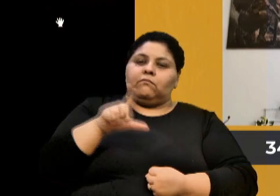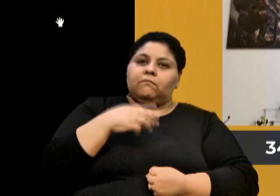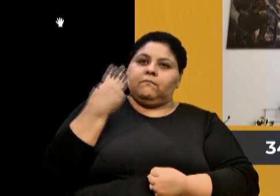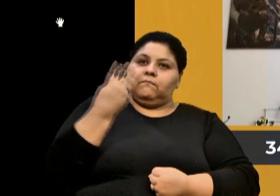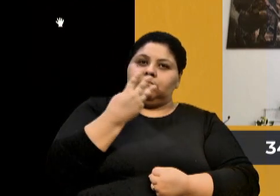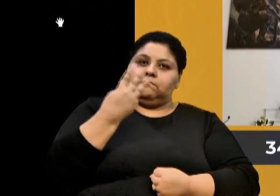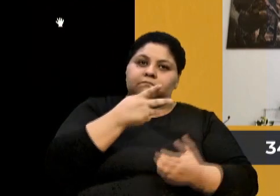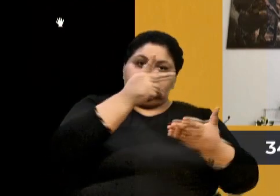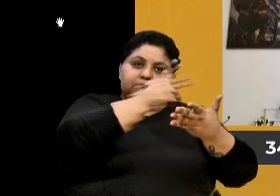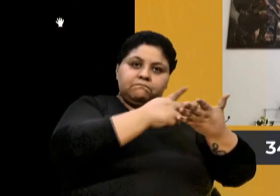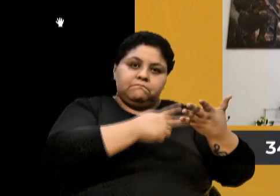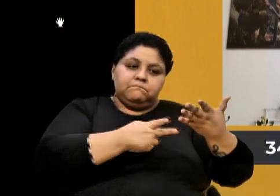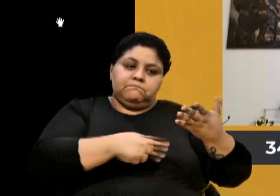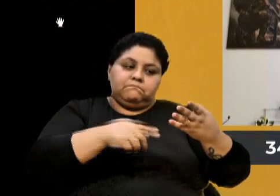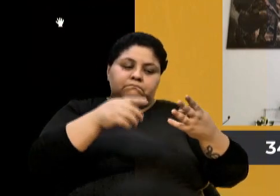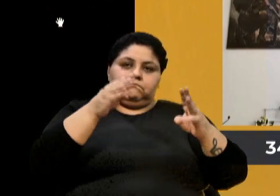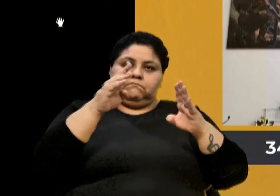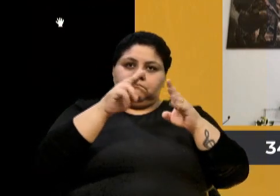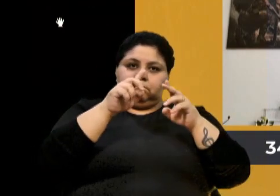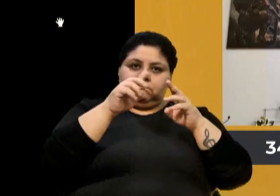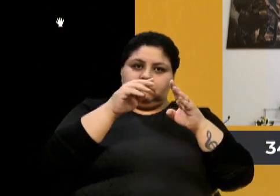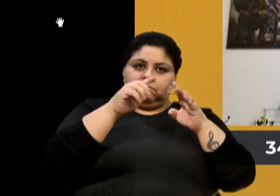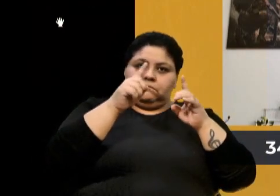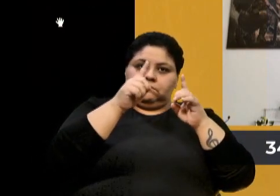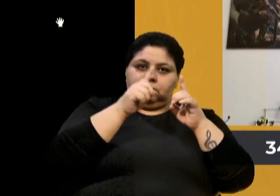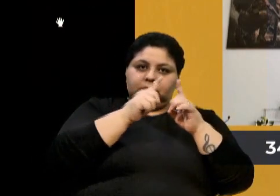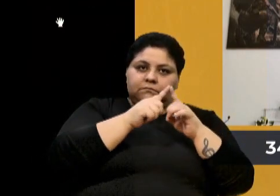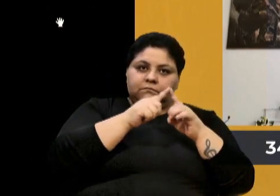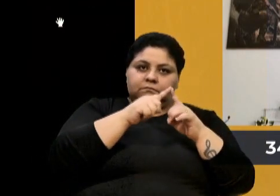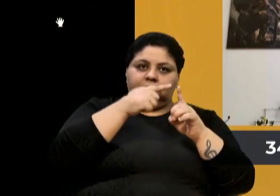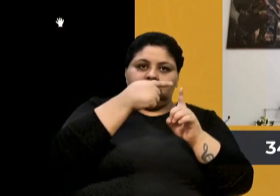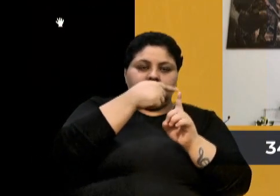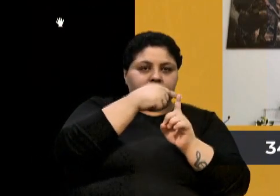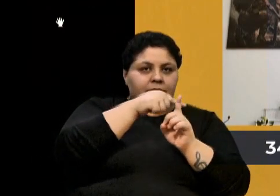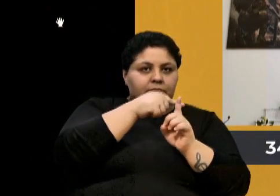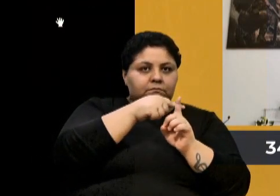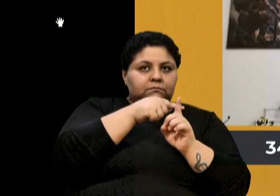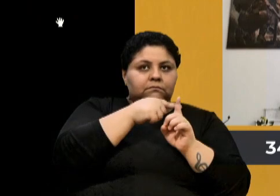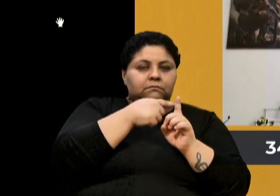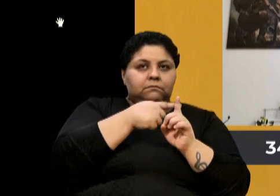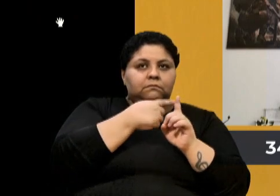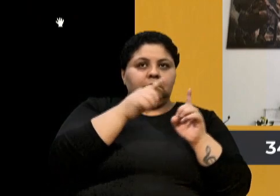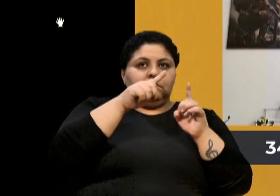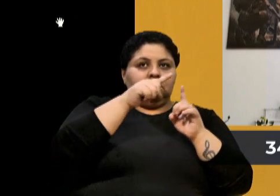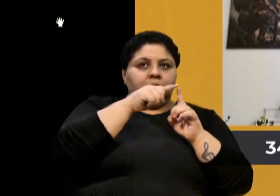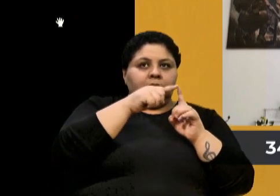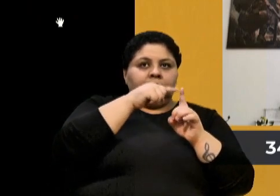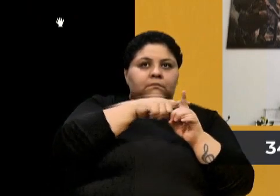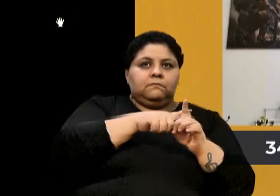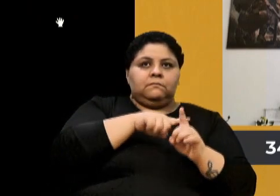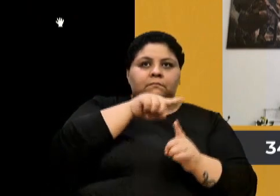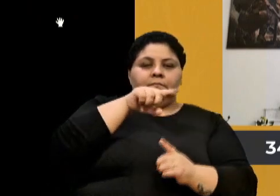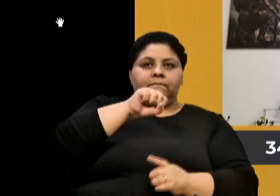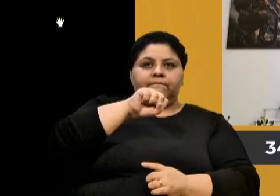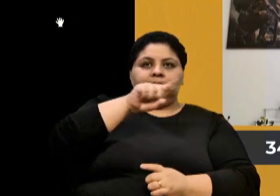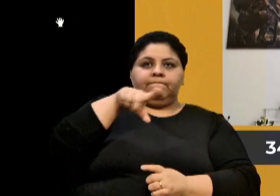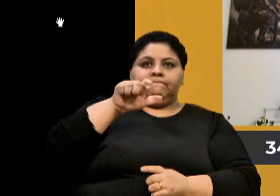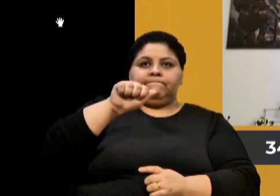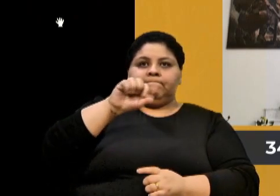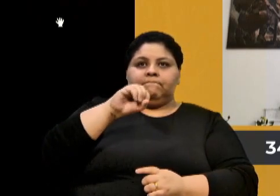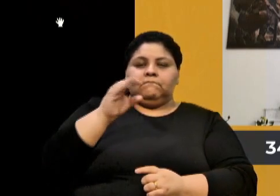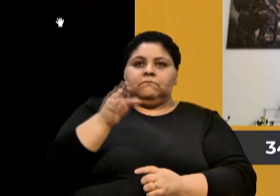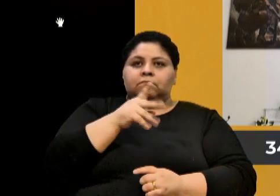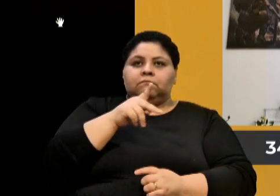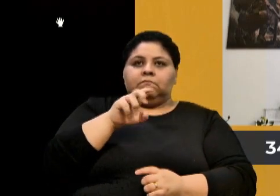A igreja de São Pelegrino, por si só, já é um dos grandes pontos turísticos de Caxias, com obras do Locatelli, né?